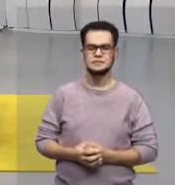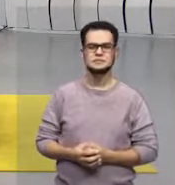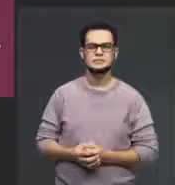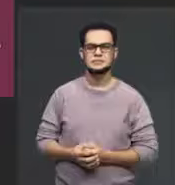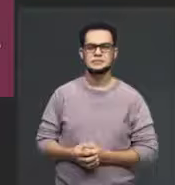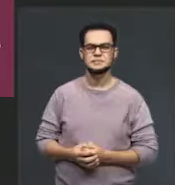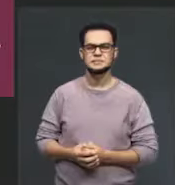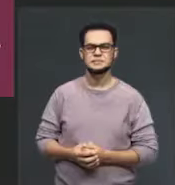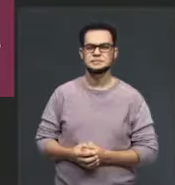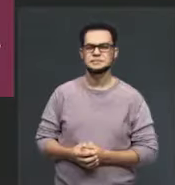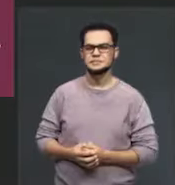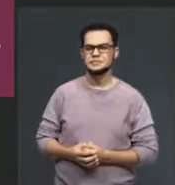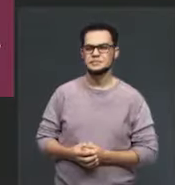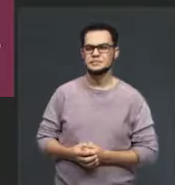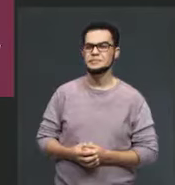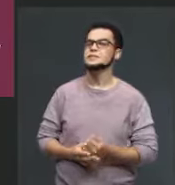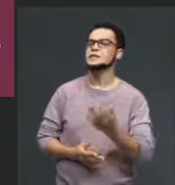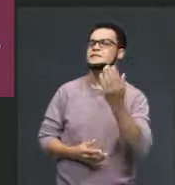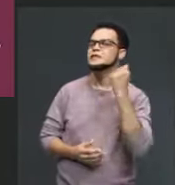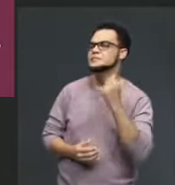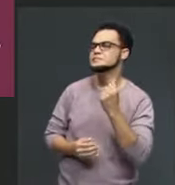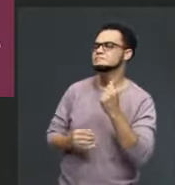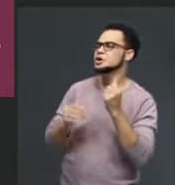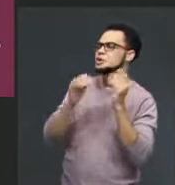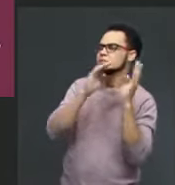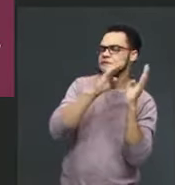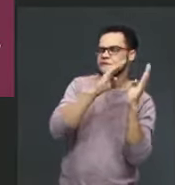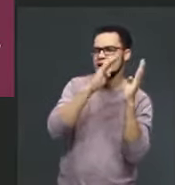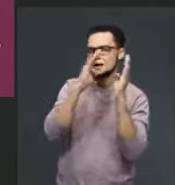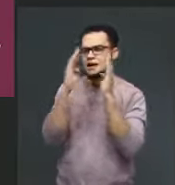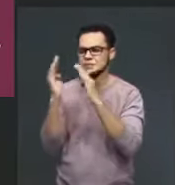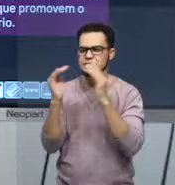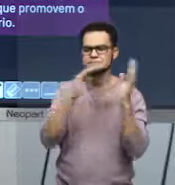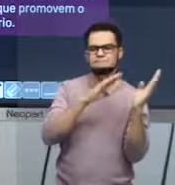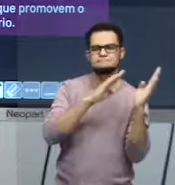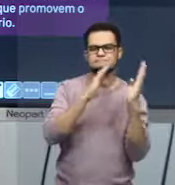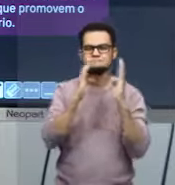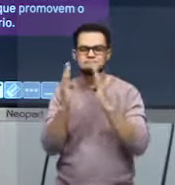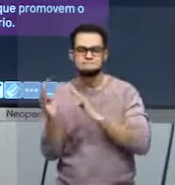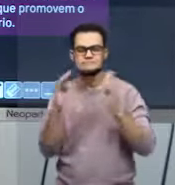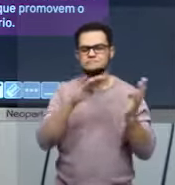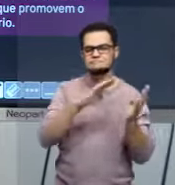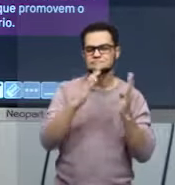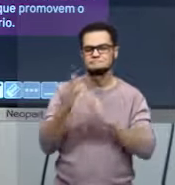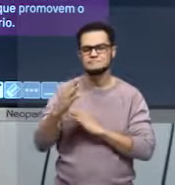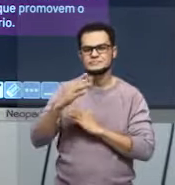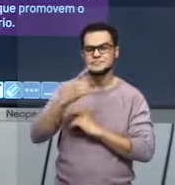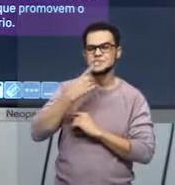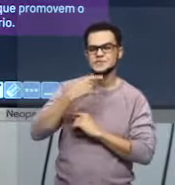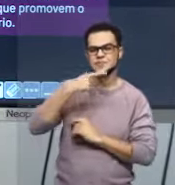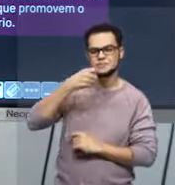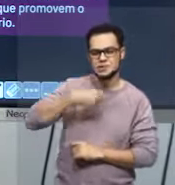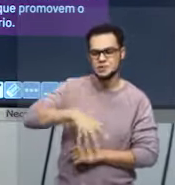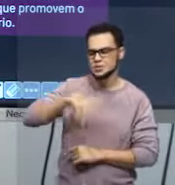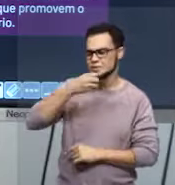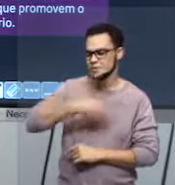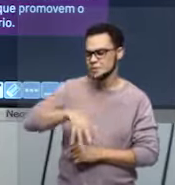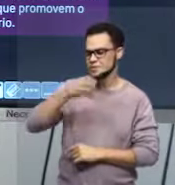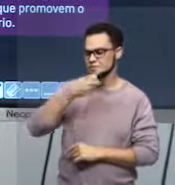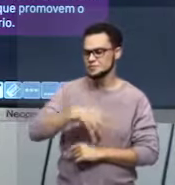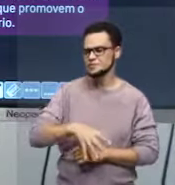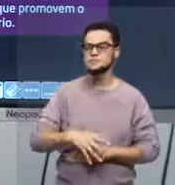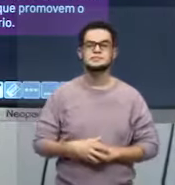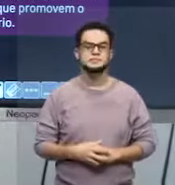Vamos lá. Fases do ciclo menstrual. Nós temos aí no ciclo, o ciclo